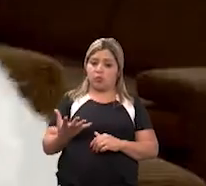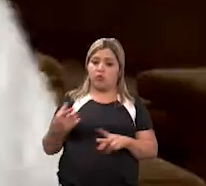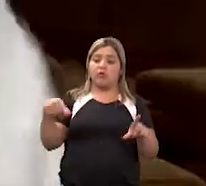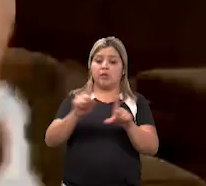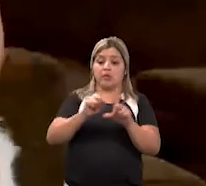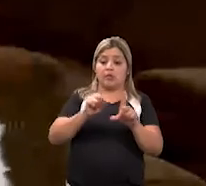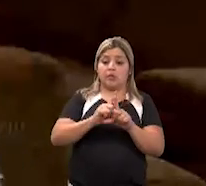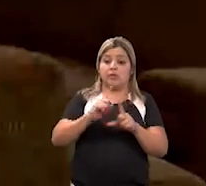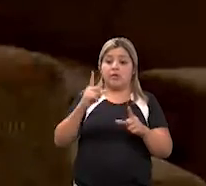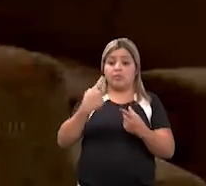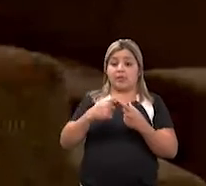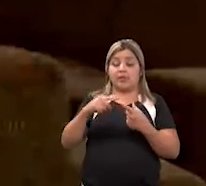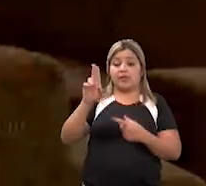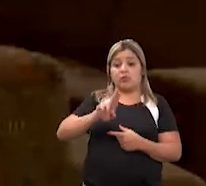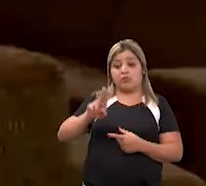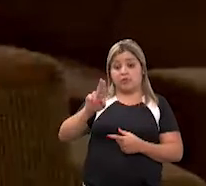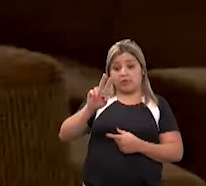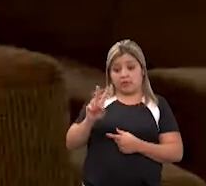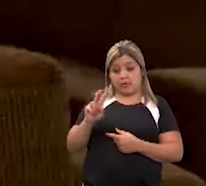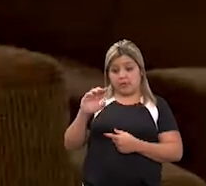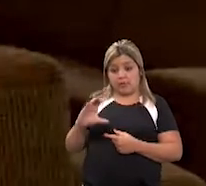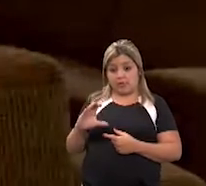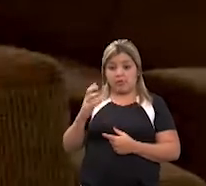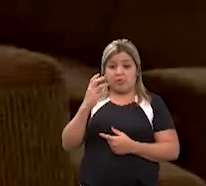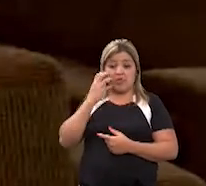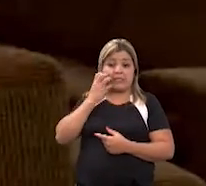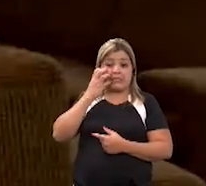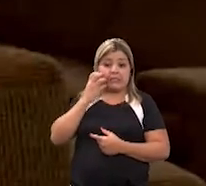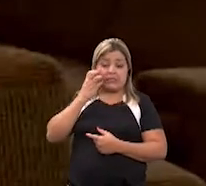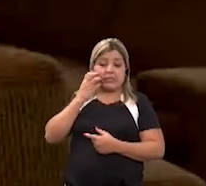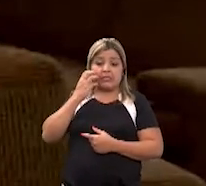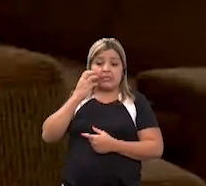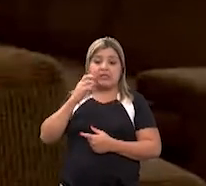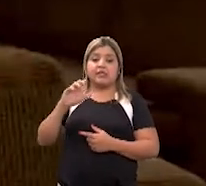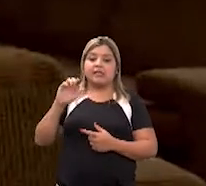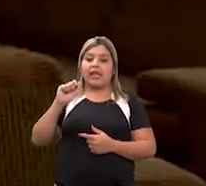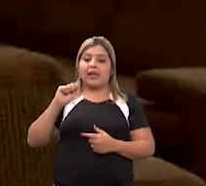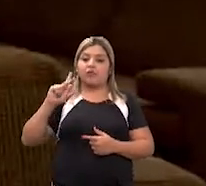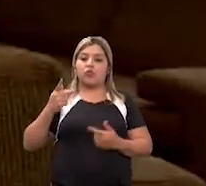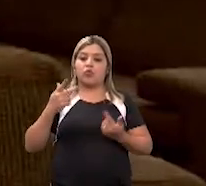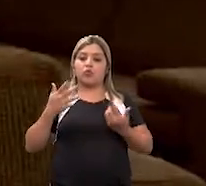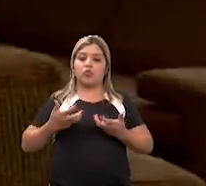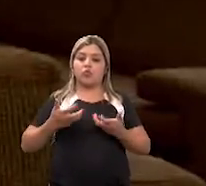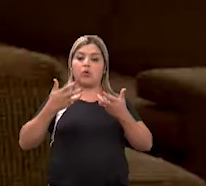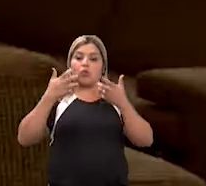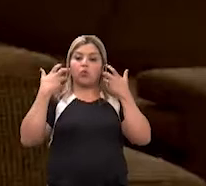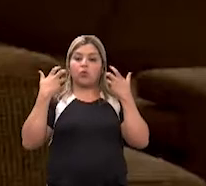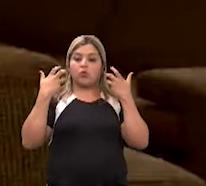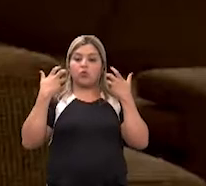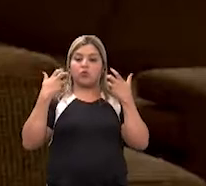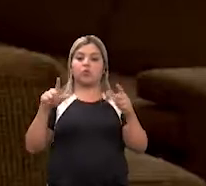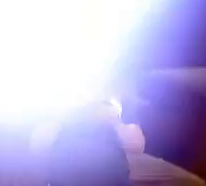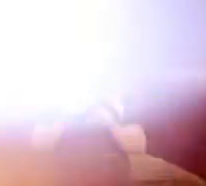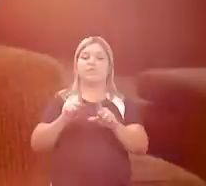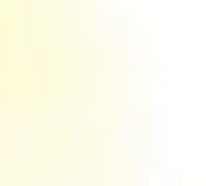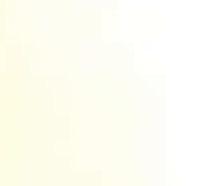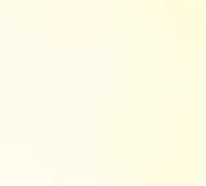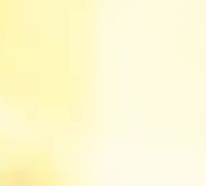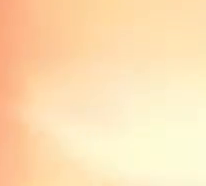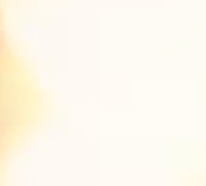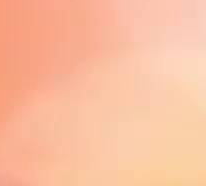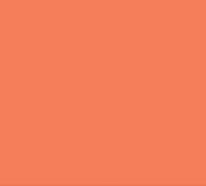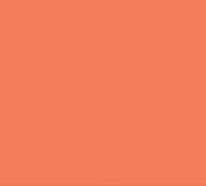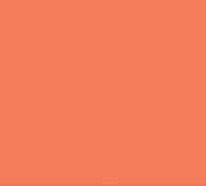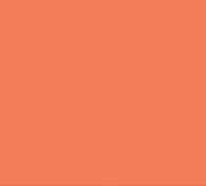Porque por mais que tenha a vitamina C, que pode te causar uma irritação, tem um ácido hialurônico, tem uma niacinamida, tem um hemisfalano.